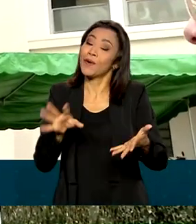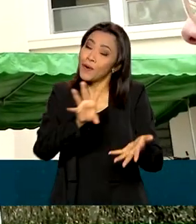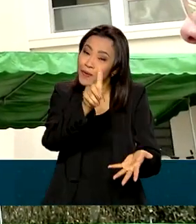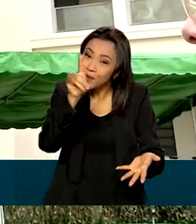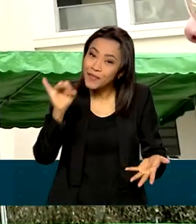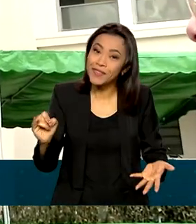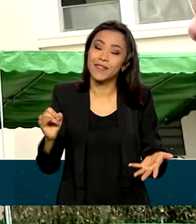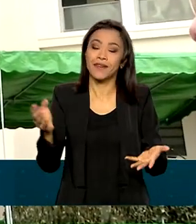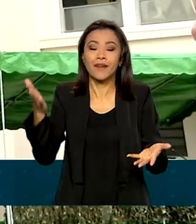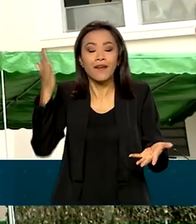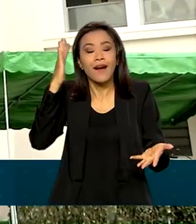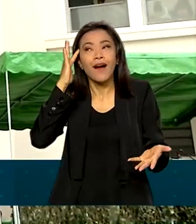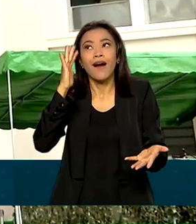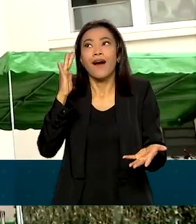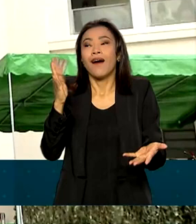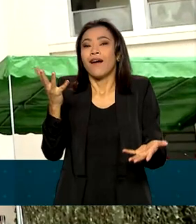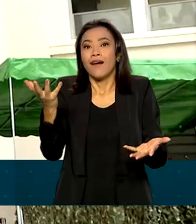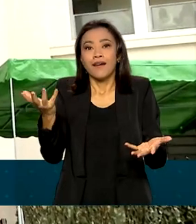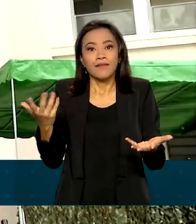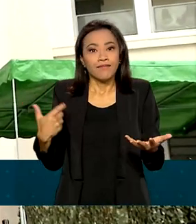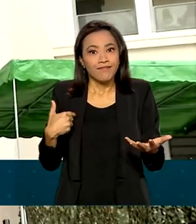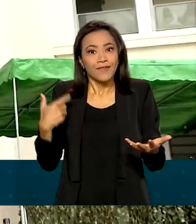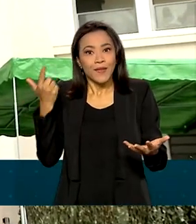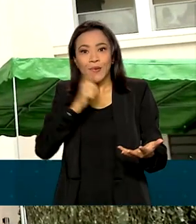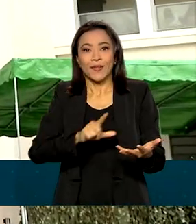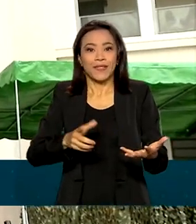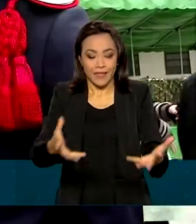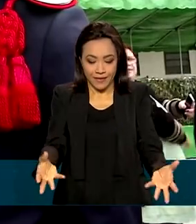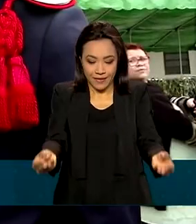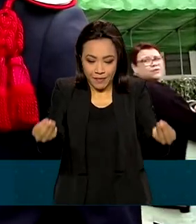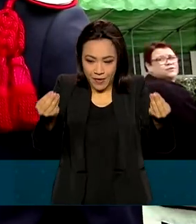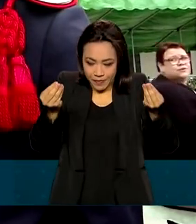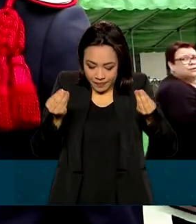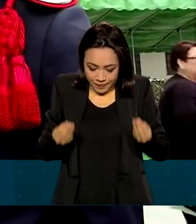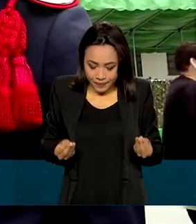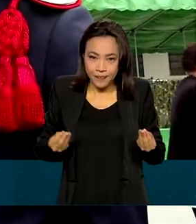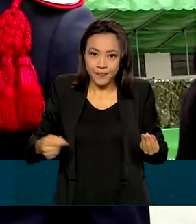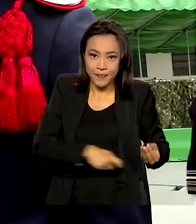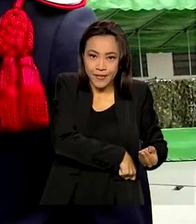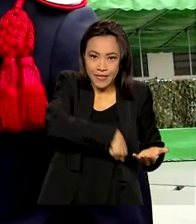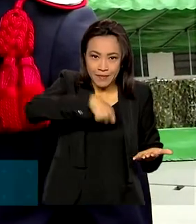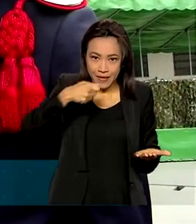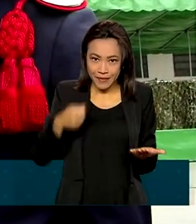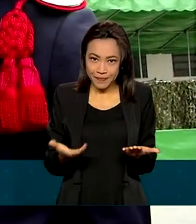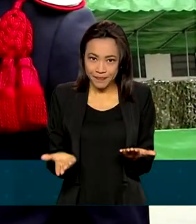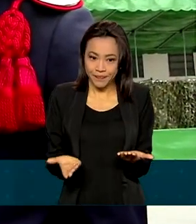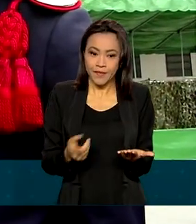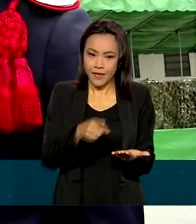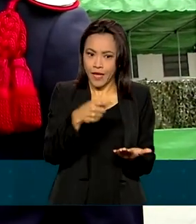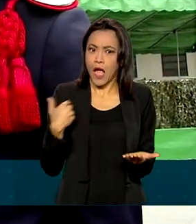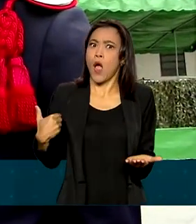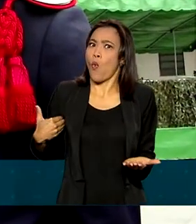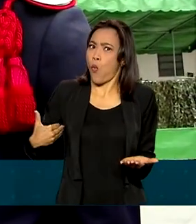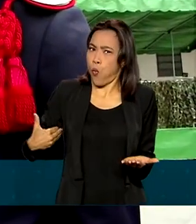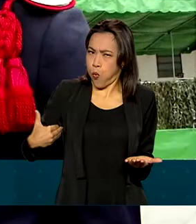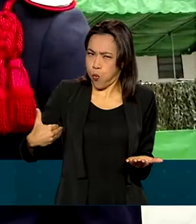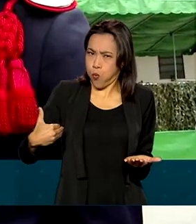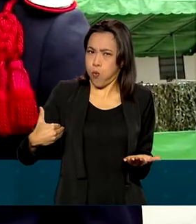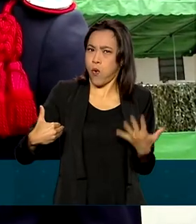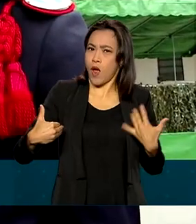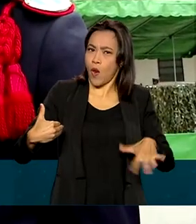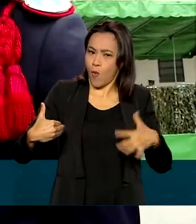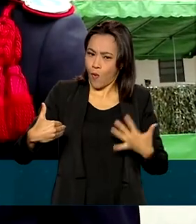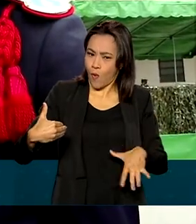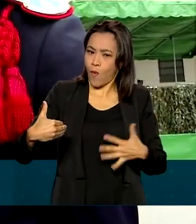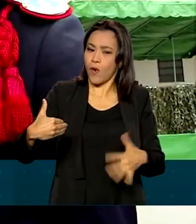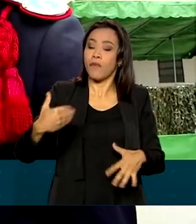tão esperado momento do recebimento do espadim. A caminhada é longa, mas vai ser